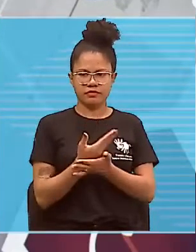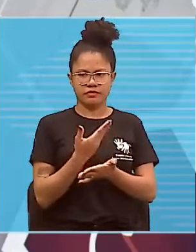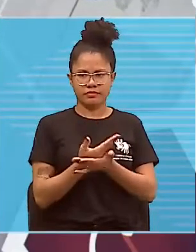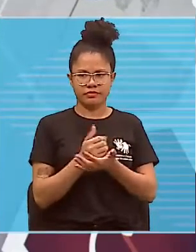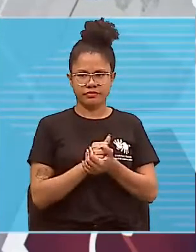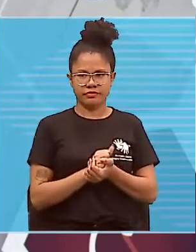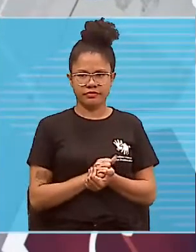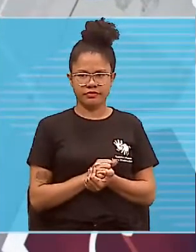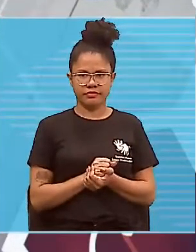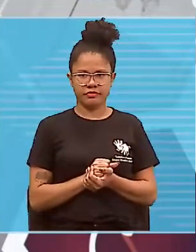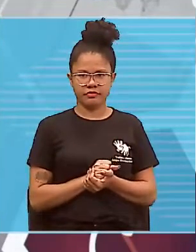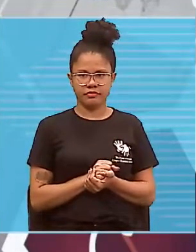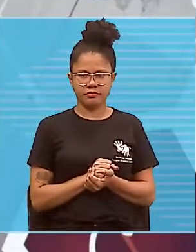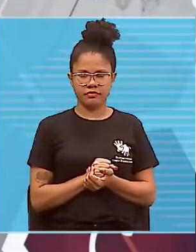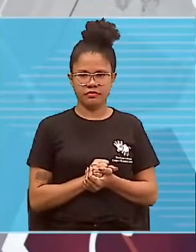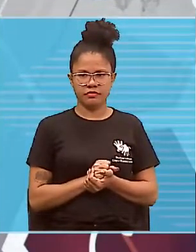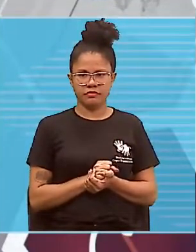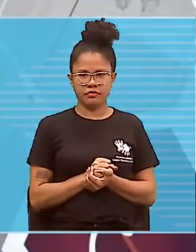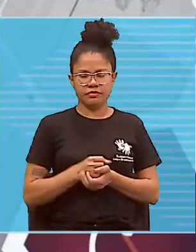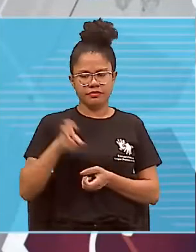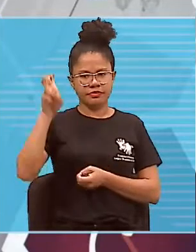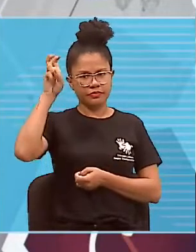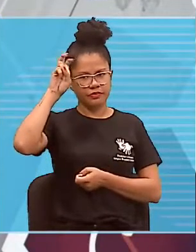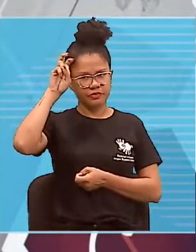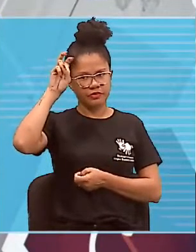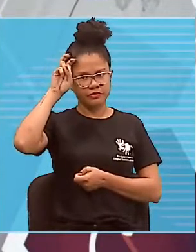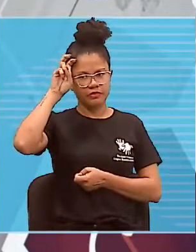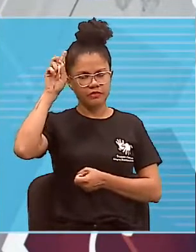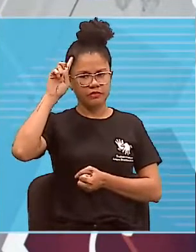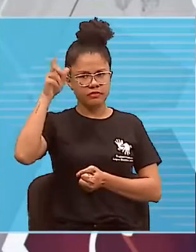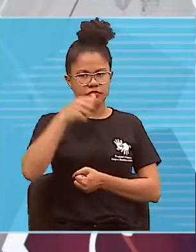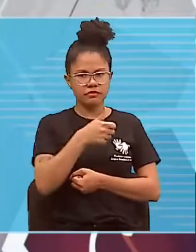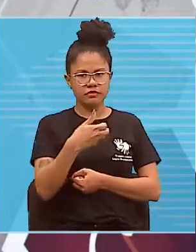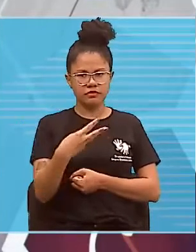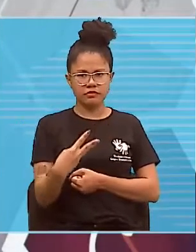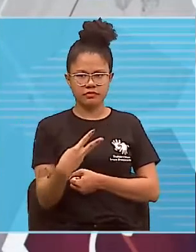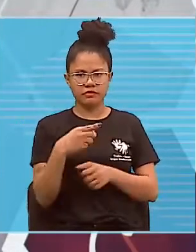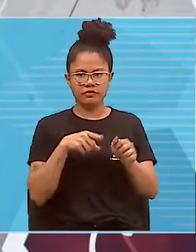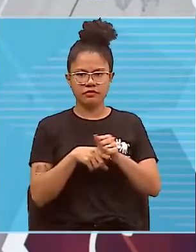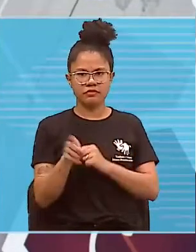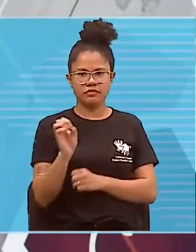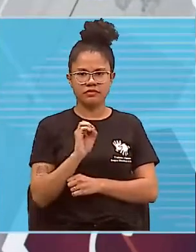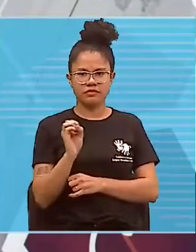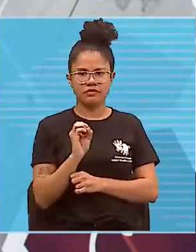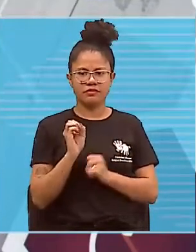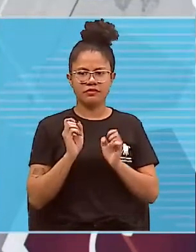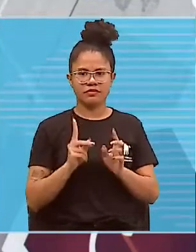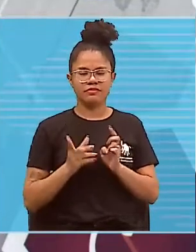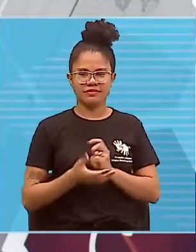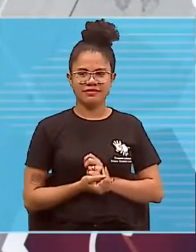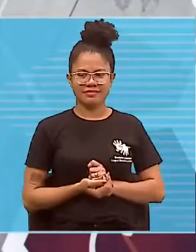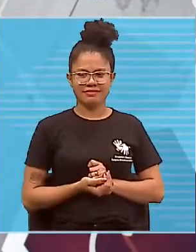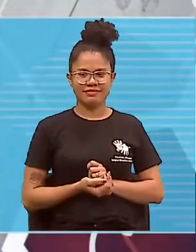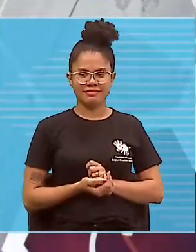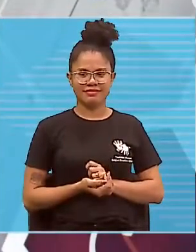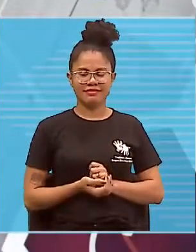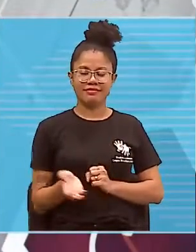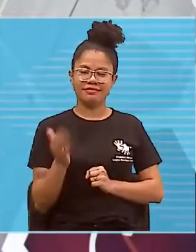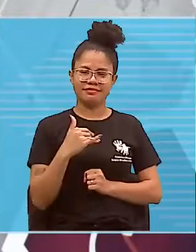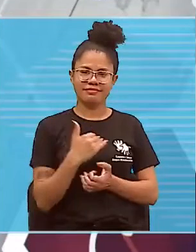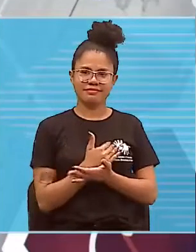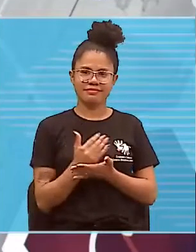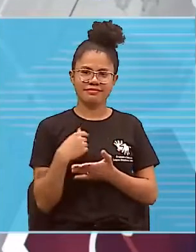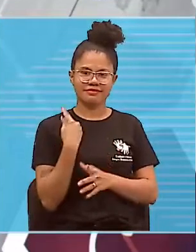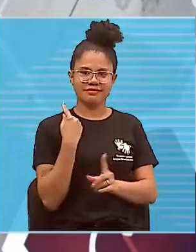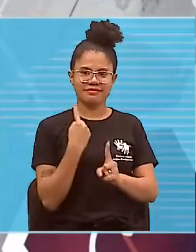nessa quinta-feira dia 13 de outubro beleza galerinha vamos começar aqui o nosso encontro de